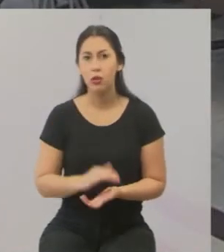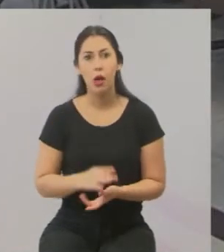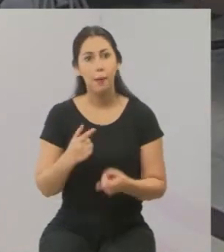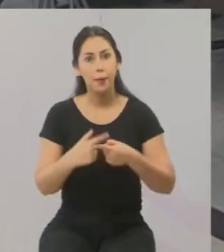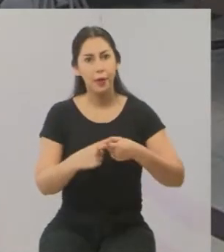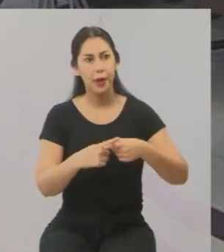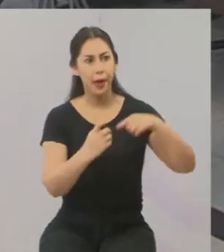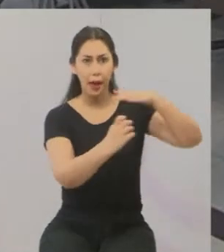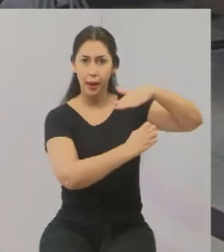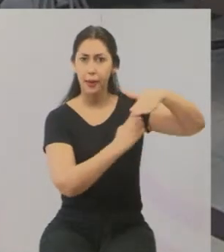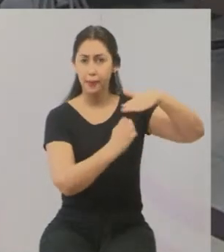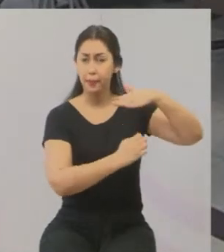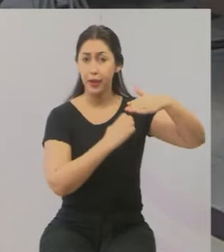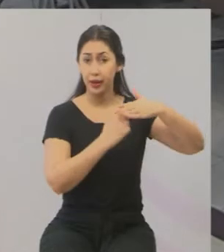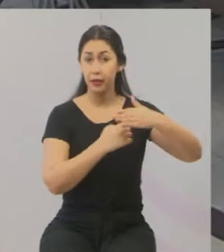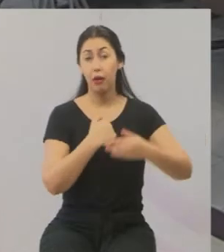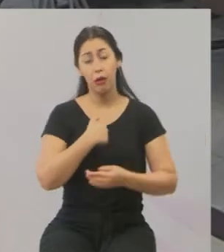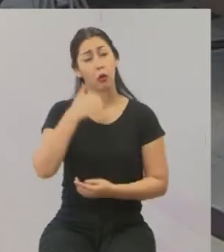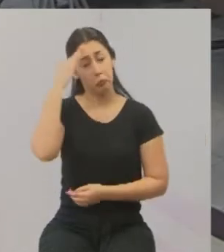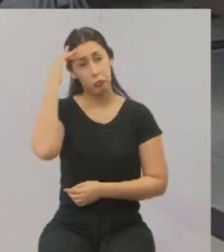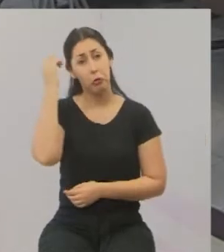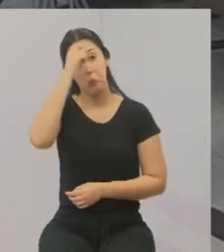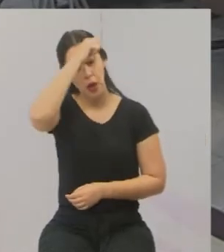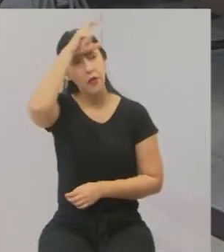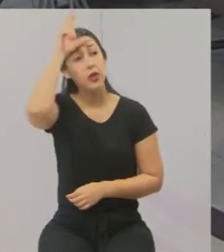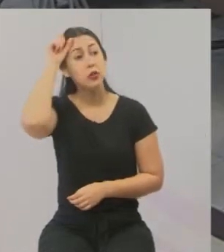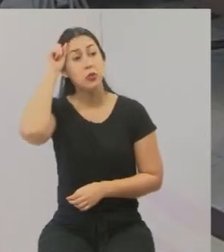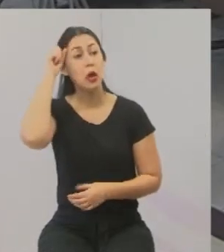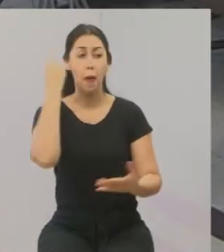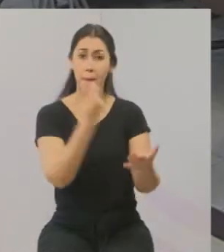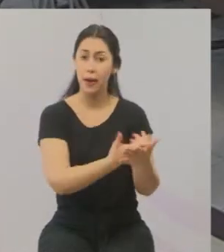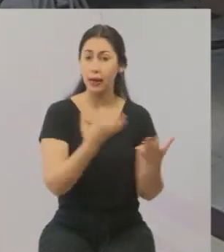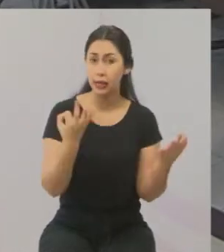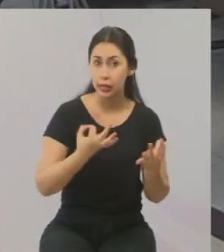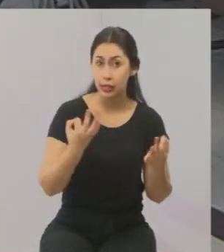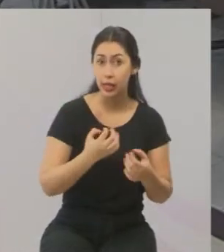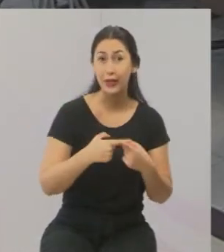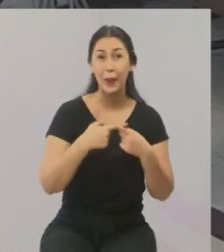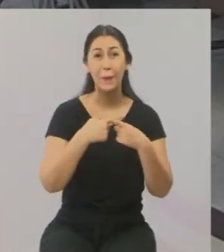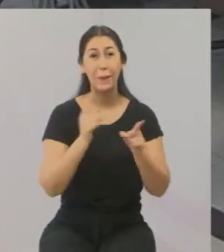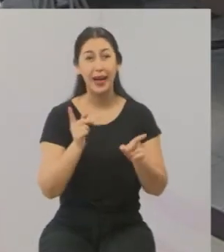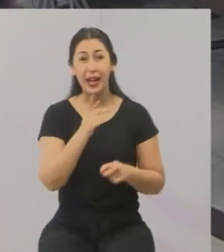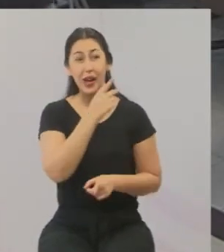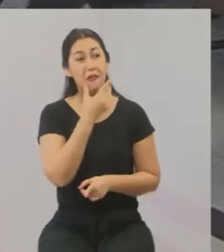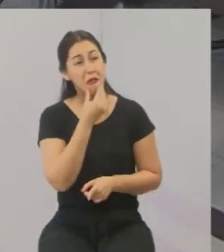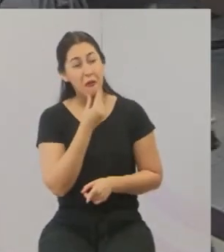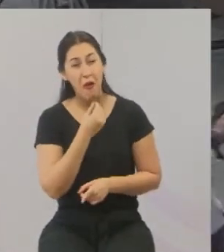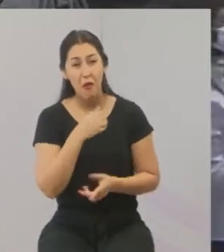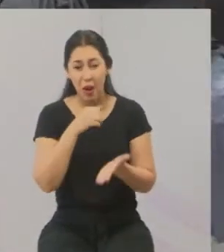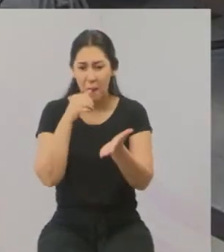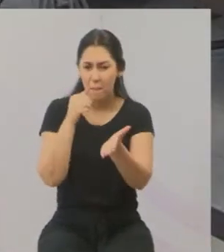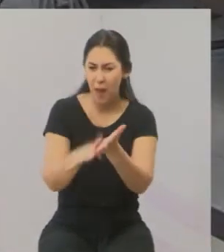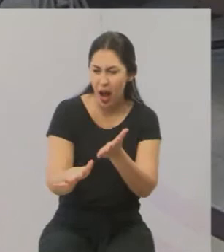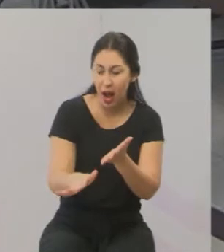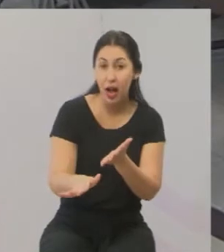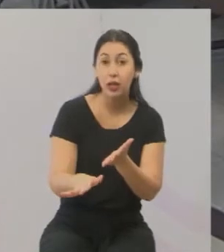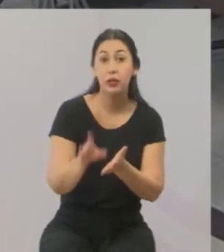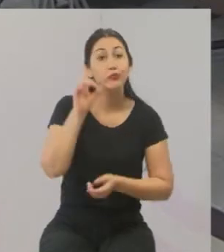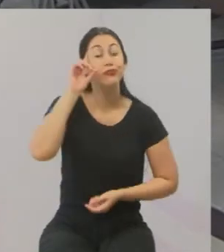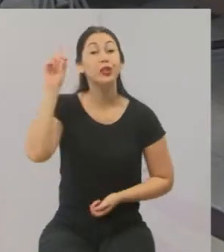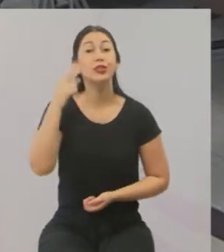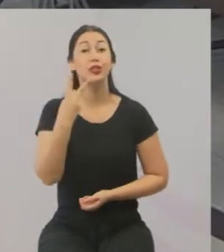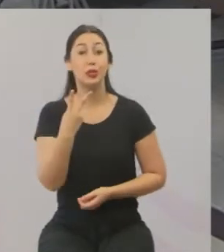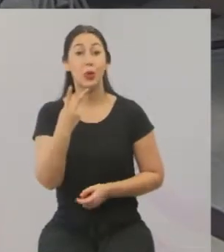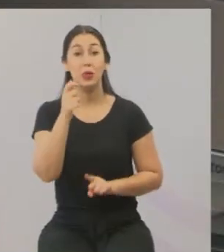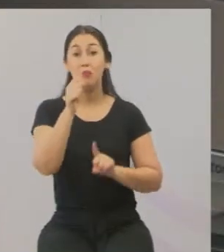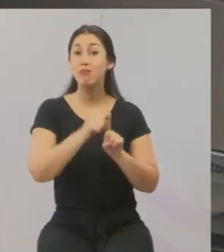empresa, pelo que eu sei, a prefeitura está em dias, e esse trabalhador foi demitido no dia 2 de abril. Até a presente data